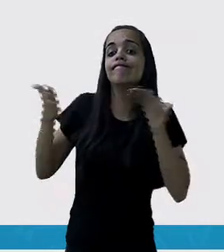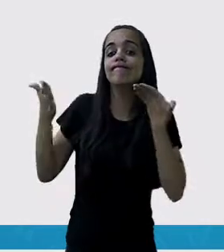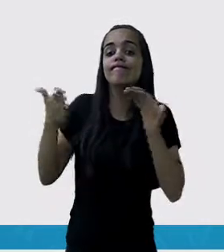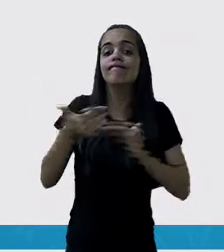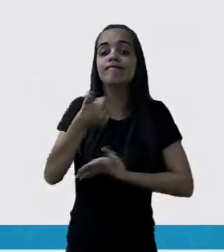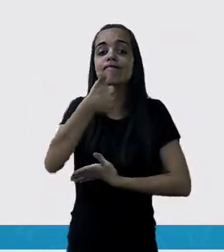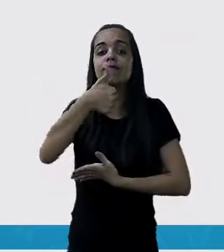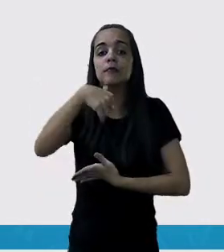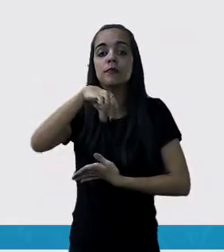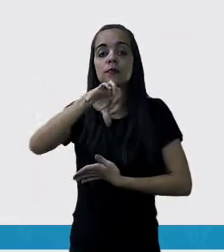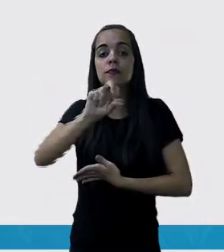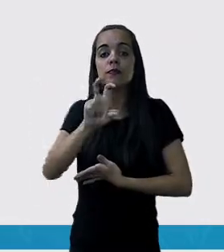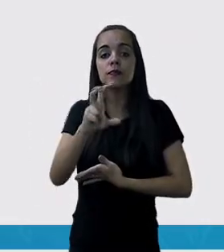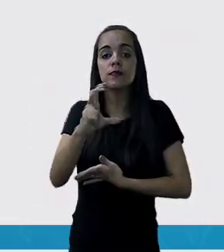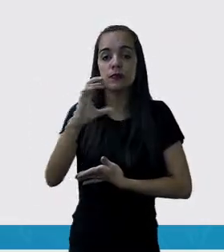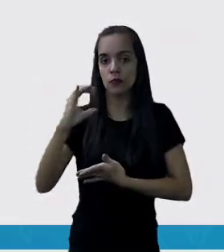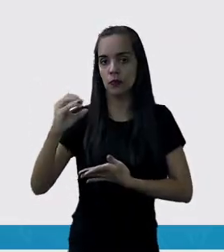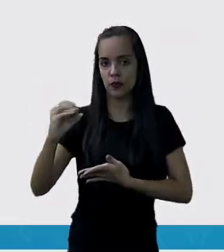1950.